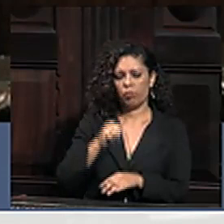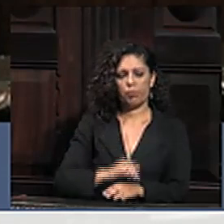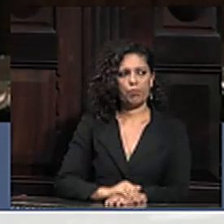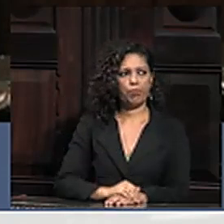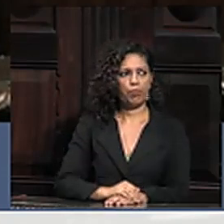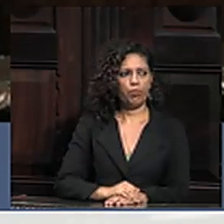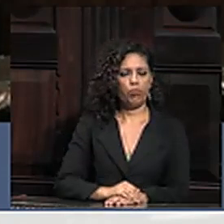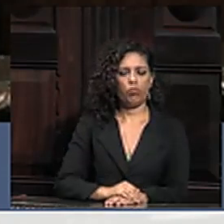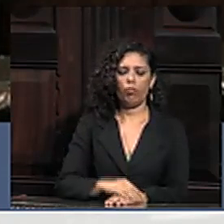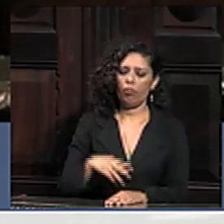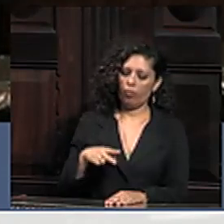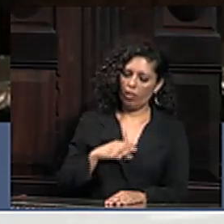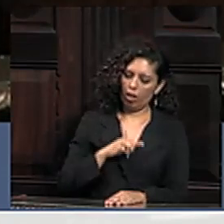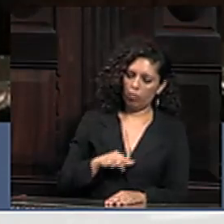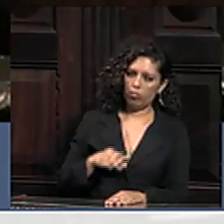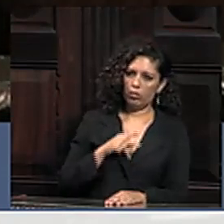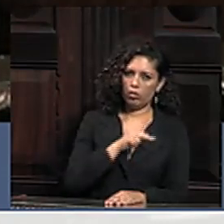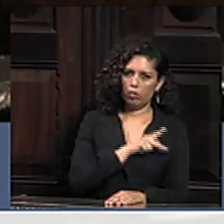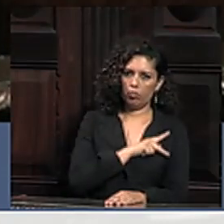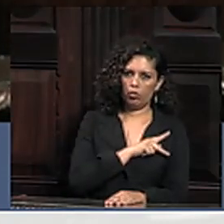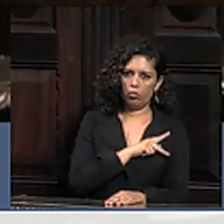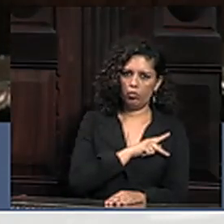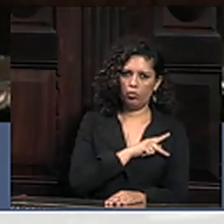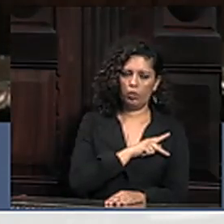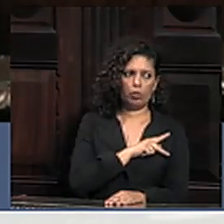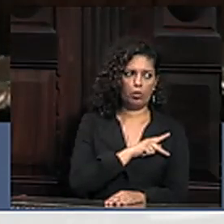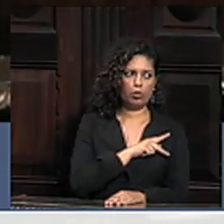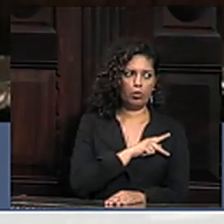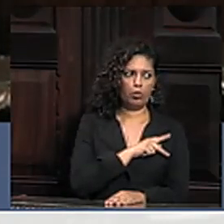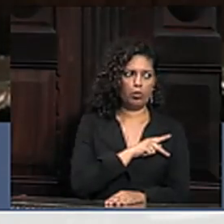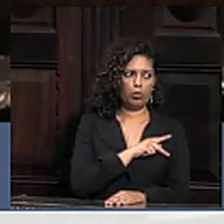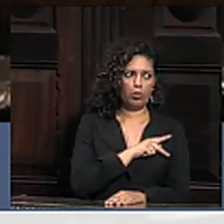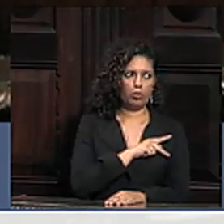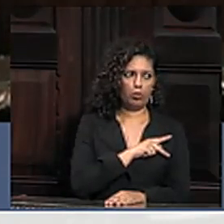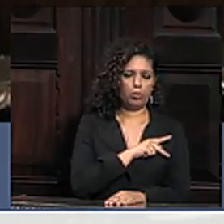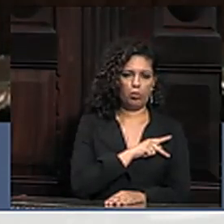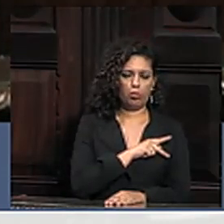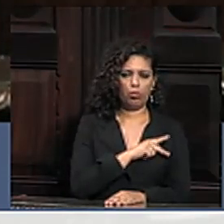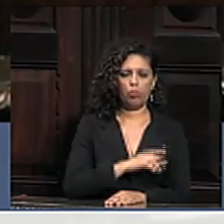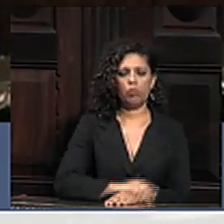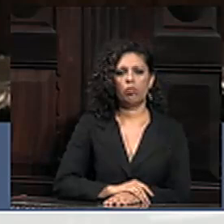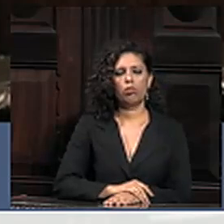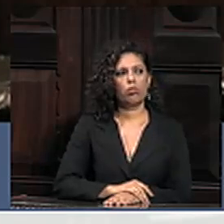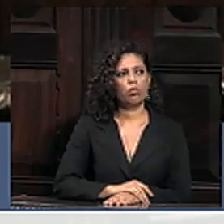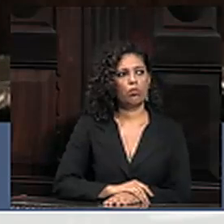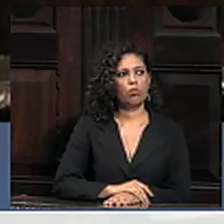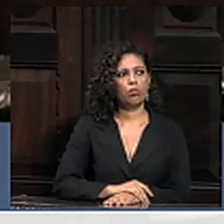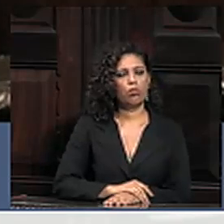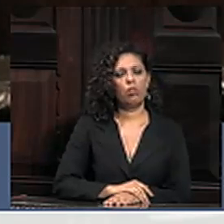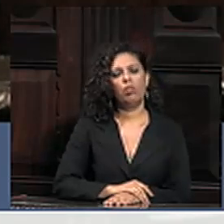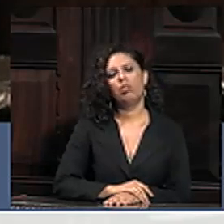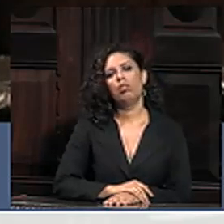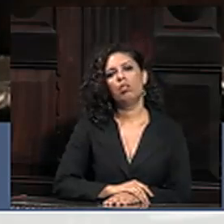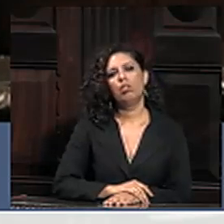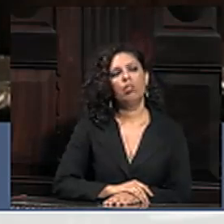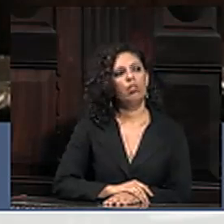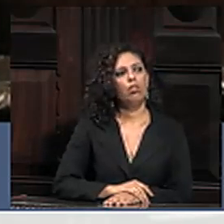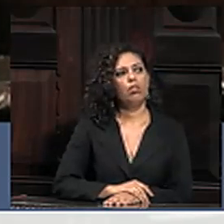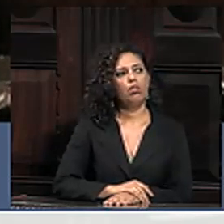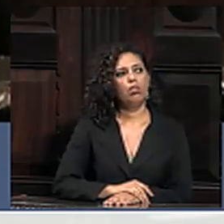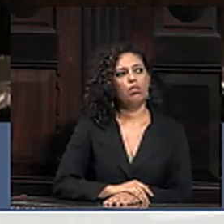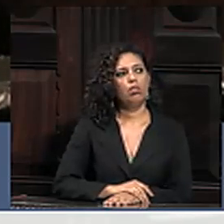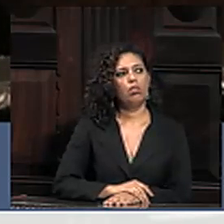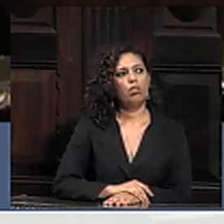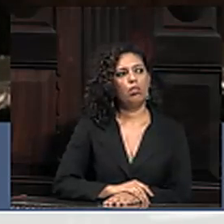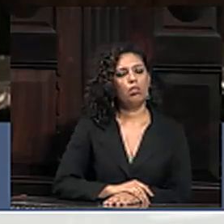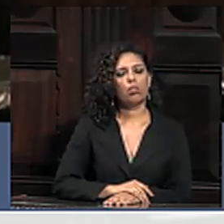ao Ministério Público, especificamente ao procurador Deltan Dallagnol, ao se dirigir